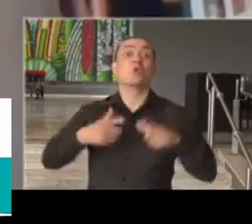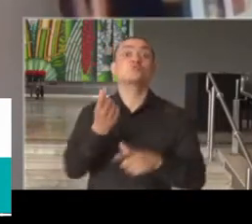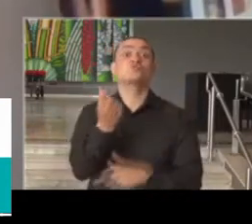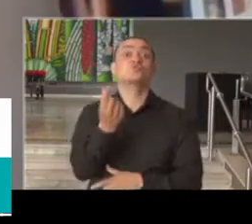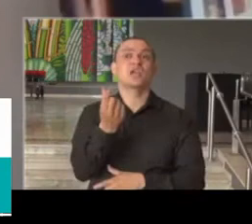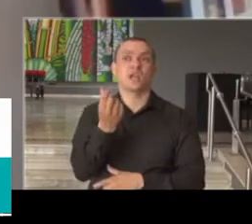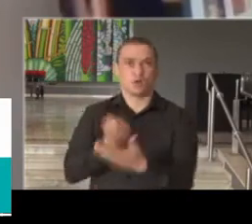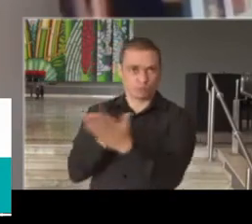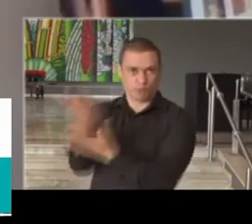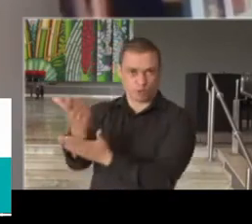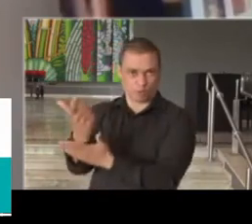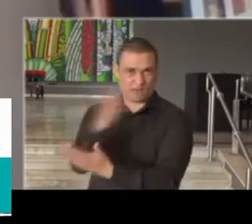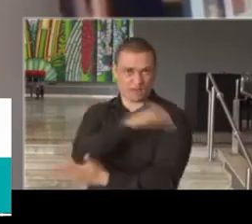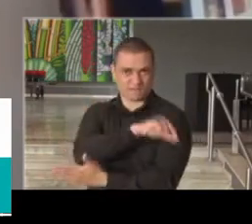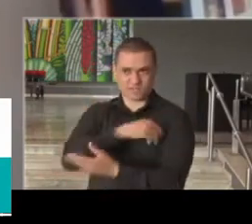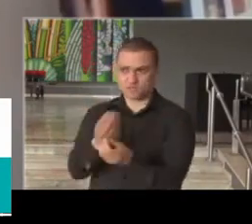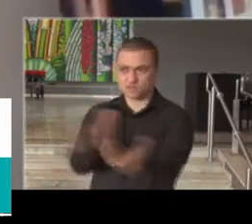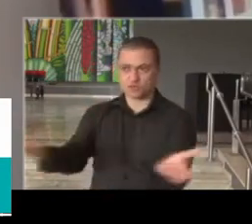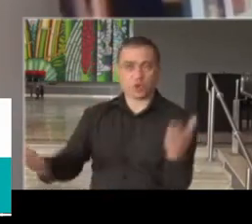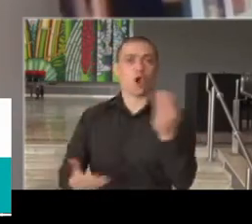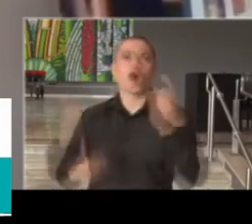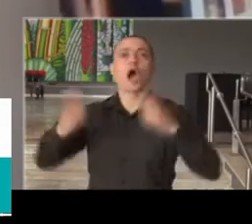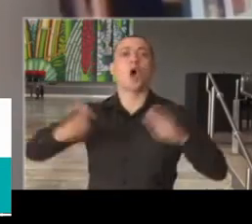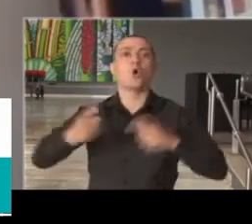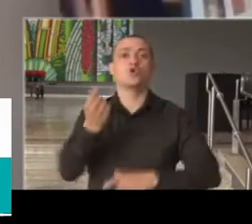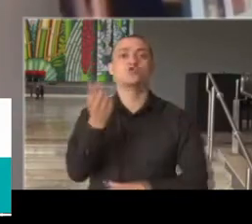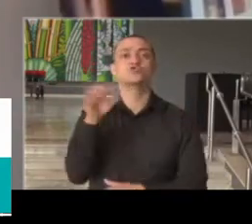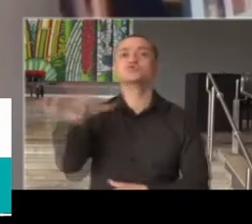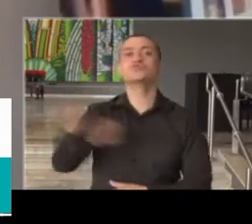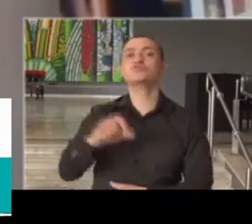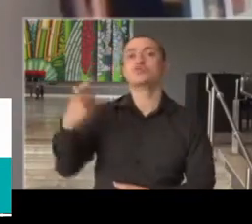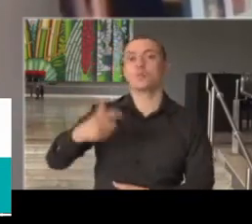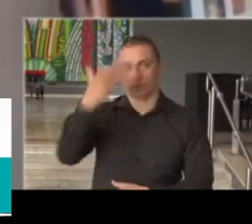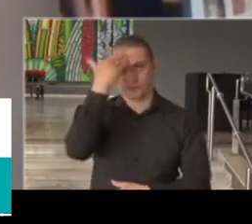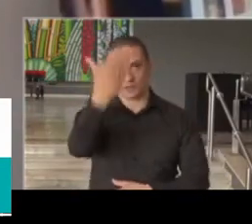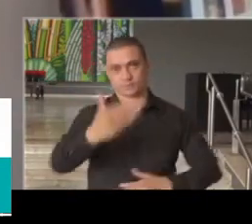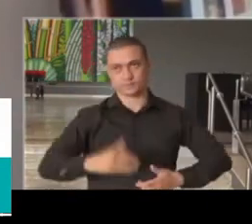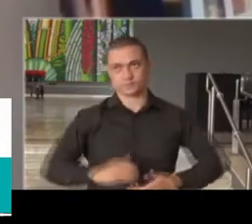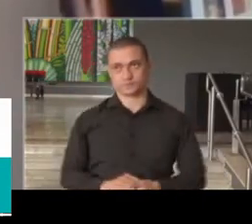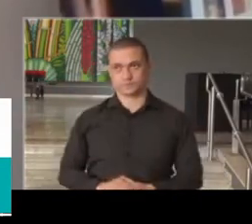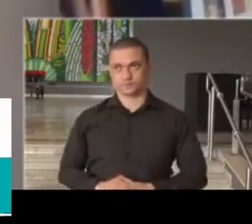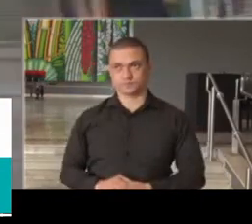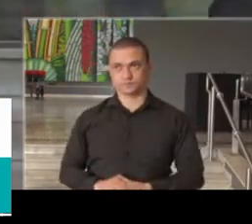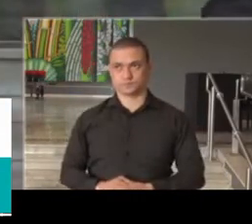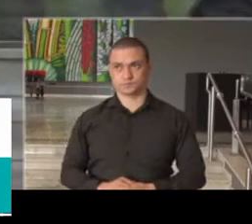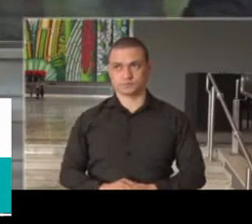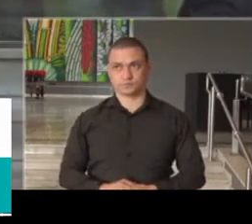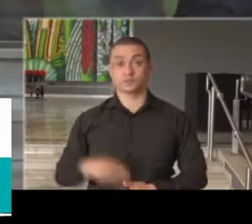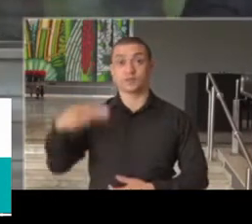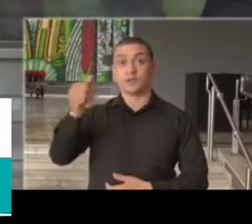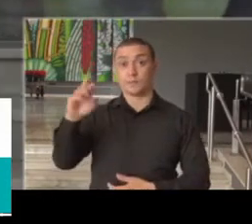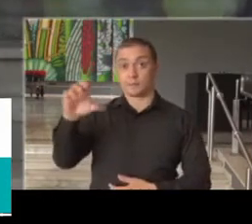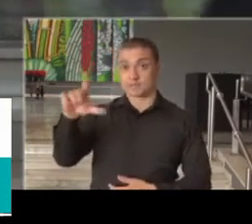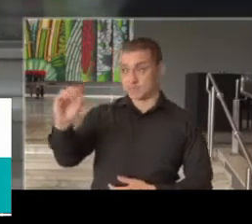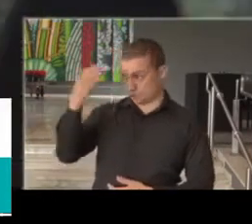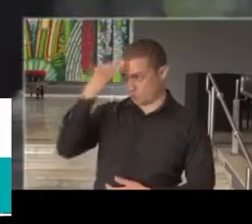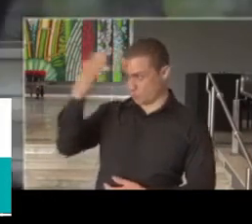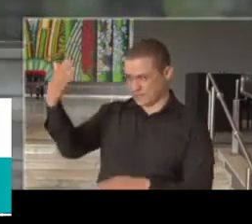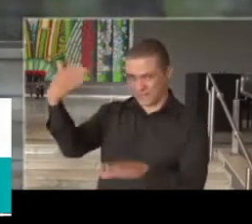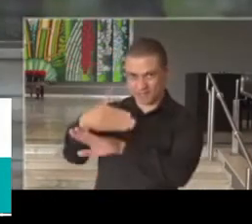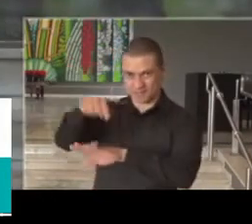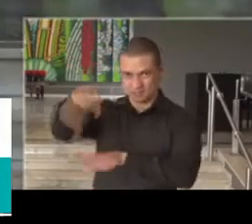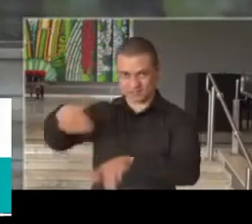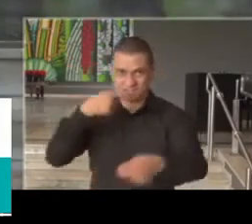viriam os recursos de custeamento da vacinação. Obrigado. Marcelo, obrigado por participar da